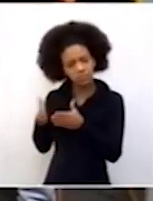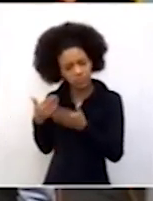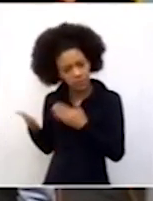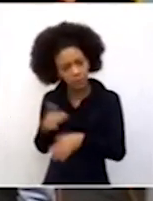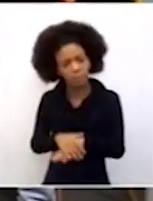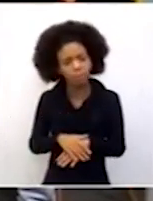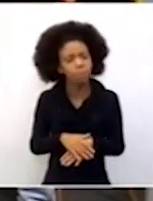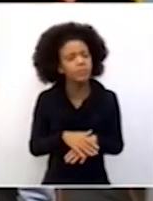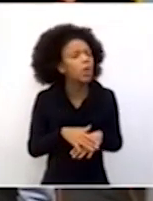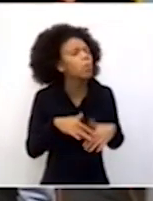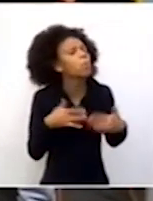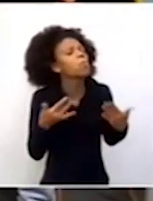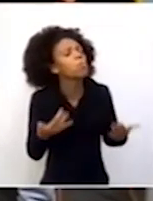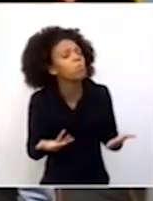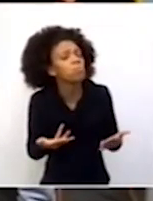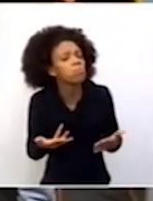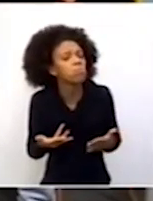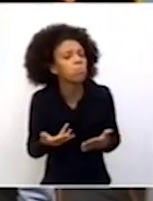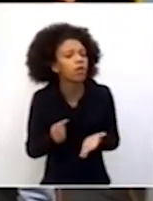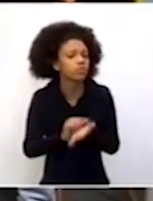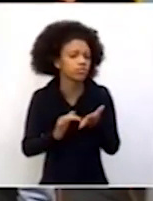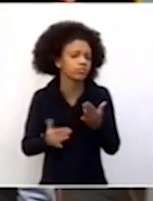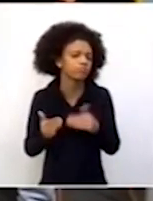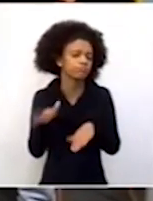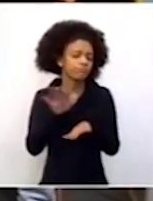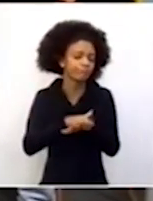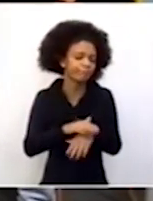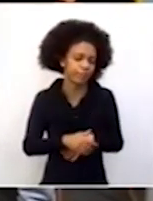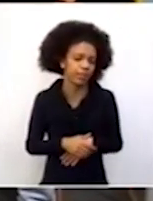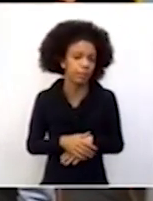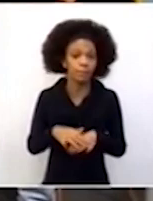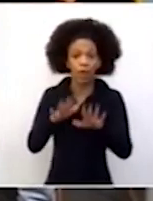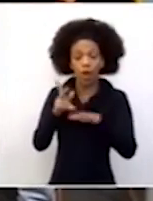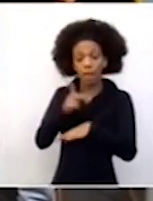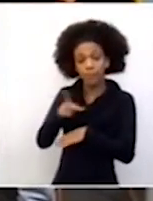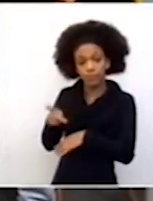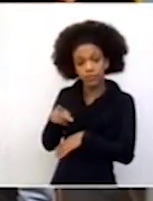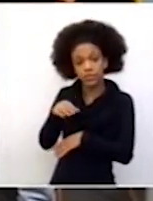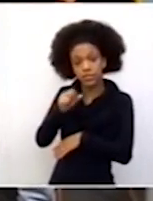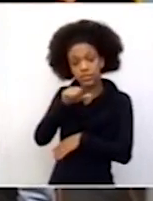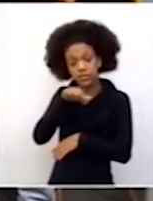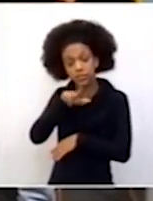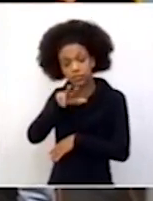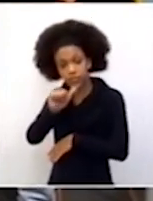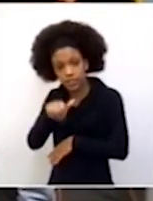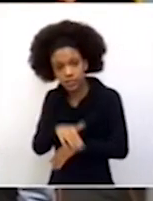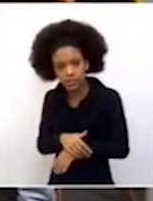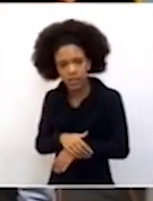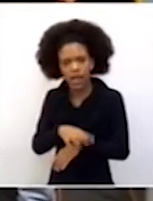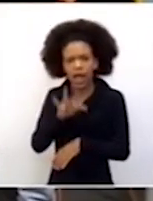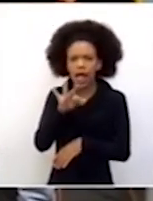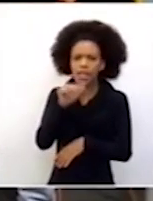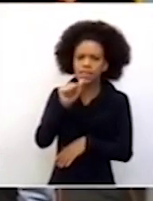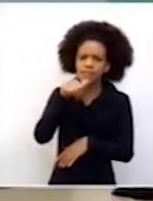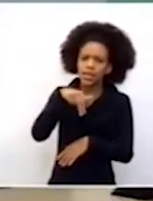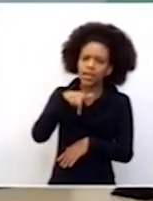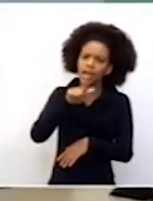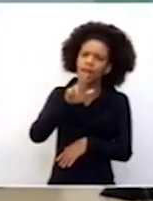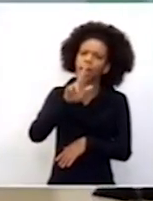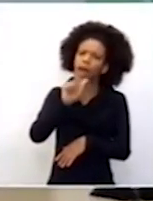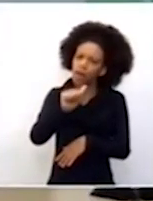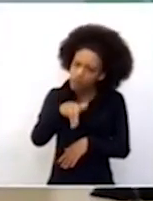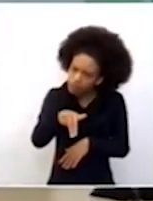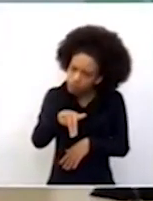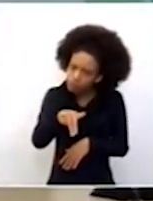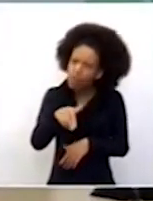contribuições dos professores relacionadas a essa atividade? Olha, a Pro-Silvana falou da questão do Tangram, que pode ser trabalhado.